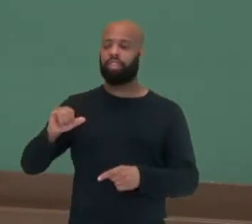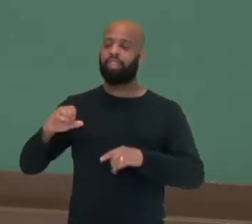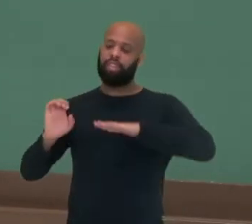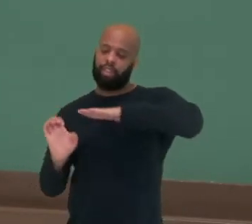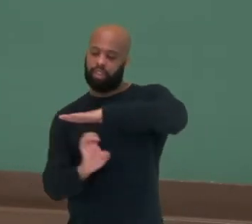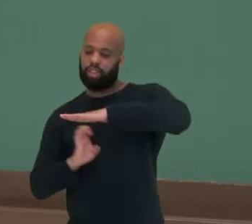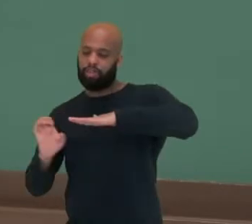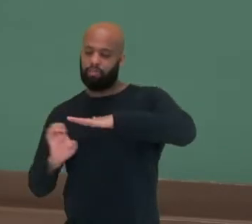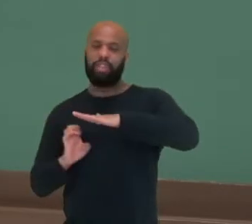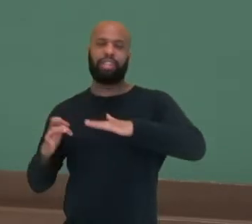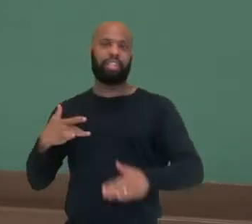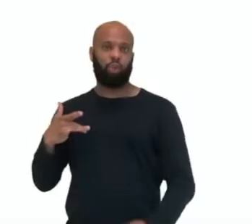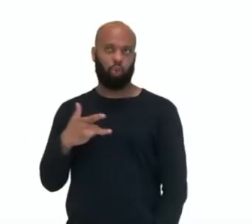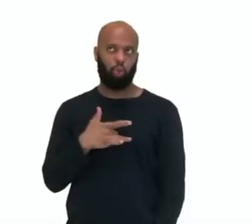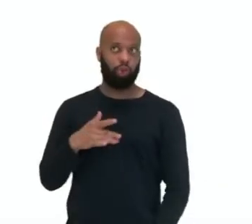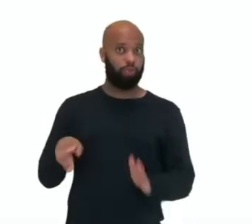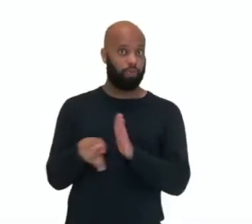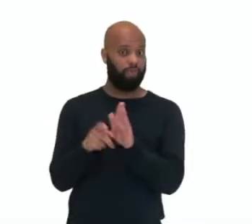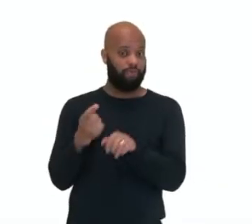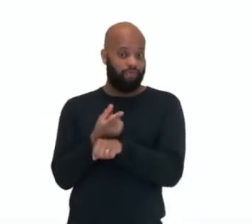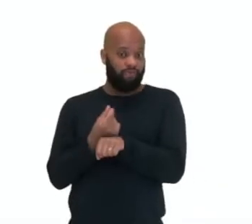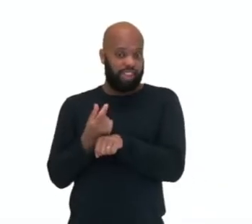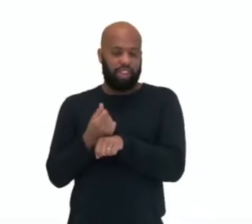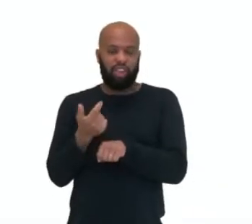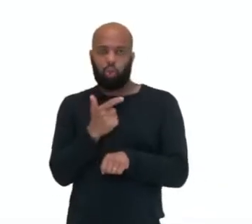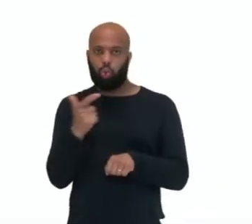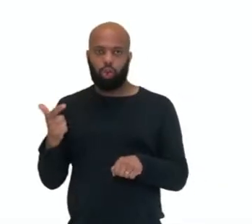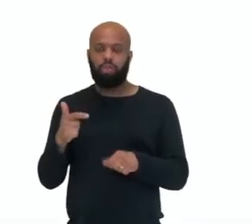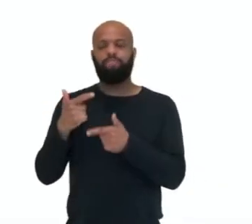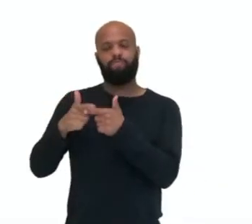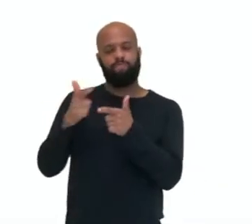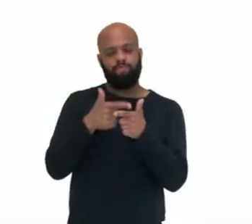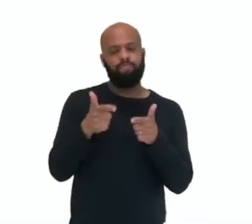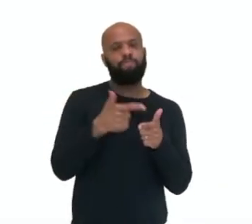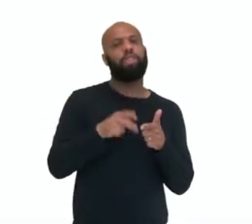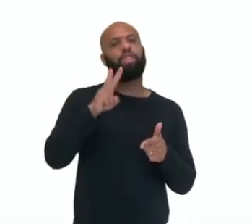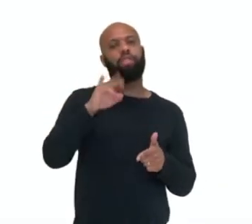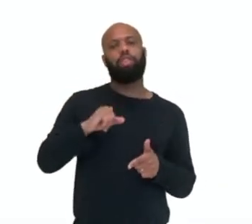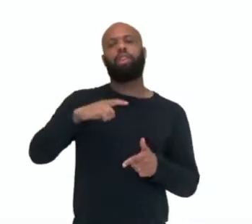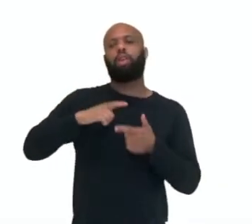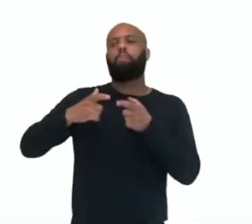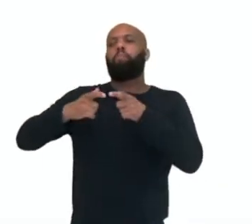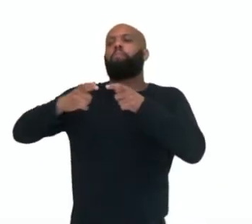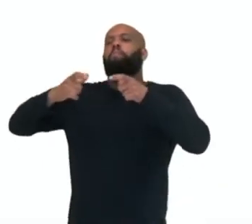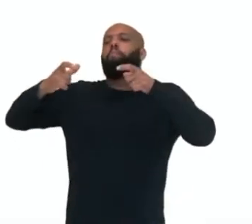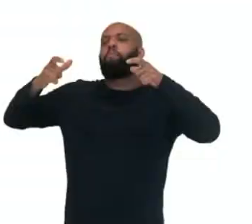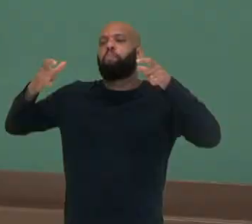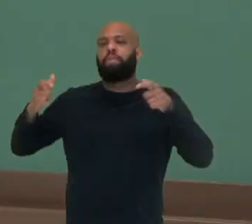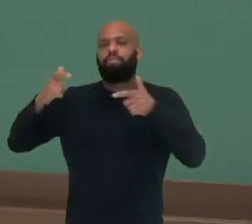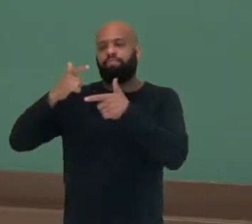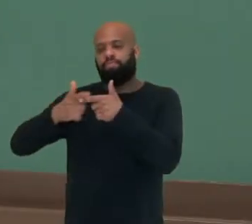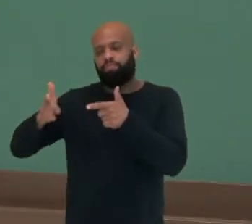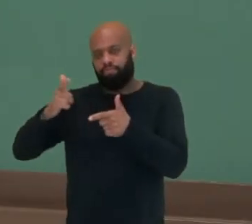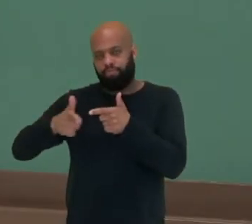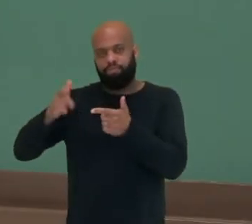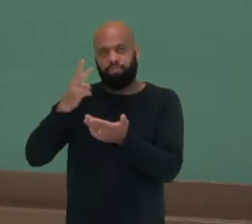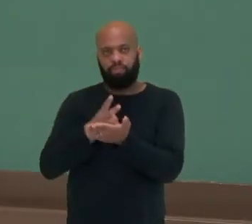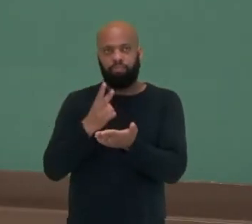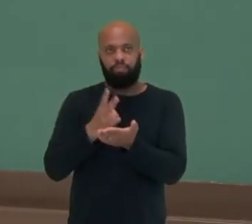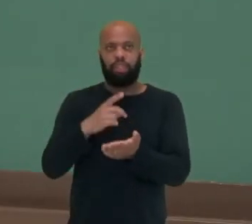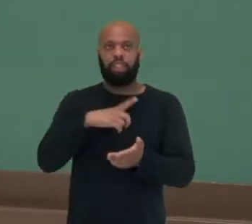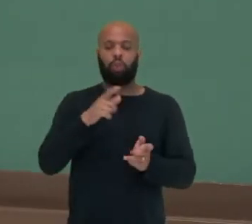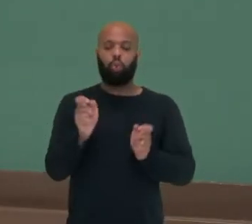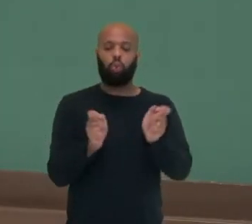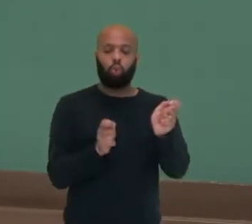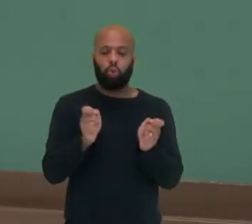saudável, acaba começando a tornar problemas e um problema vai se tornando maior, maior e assim por diante. Controlar